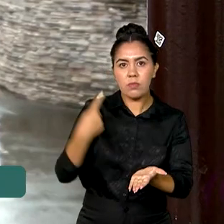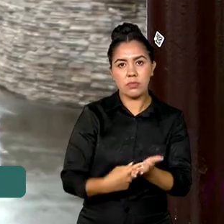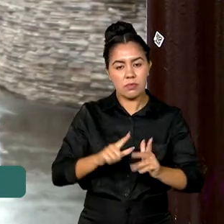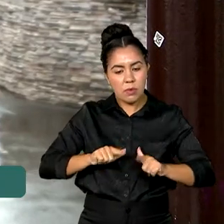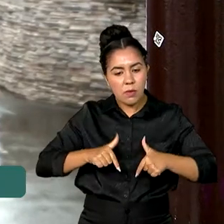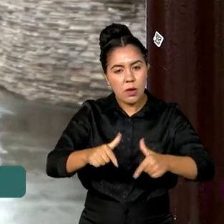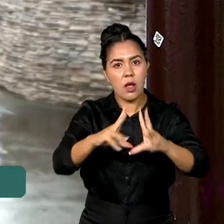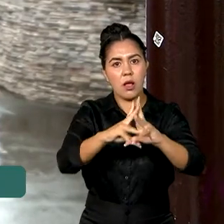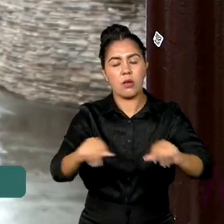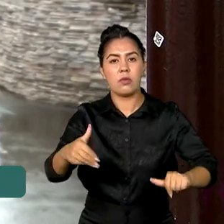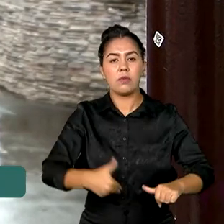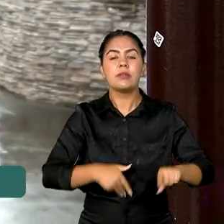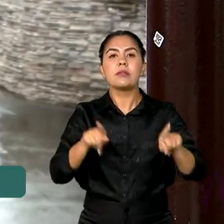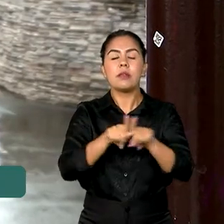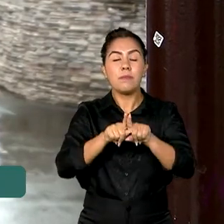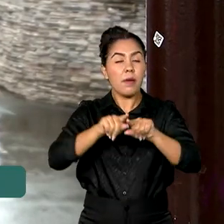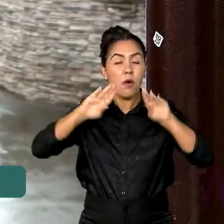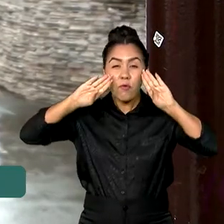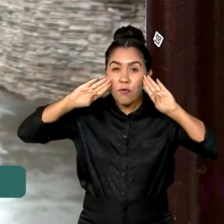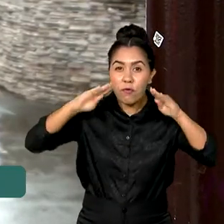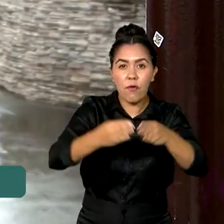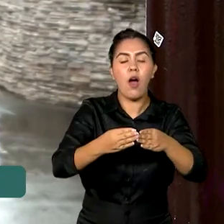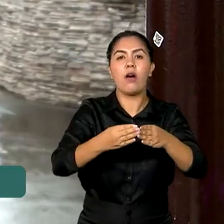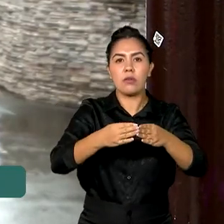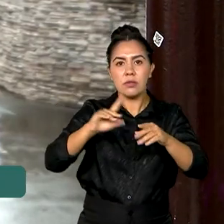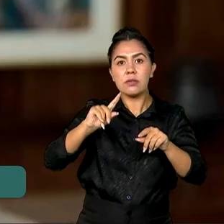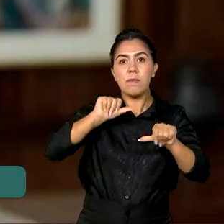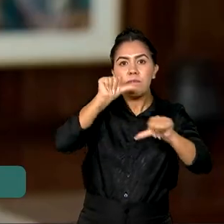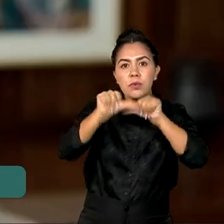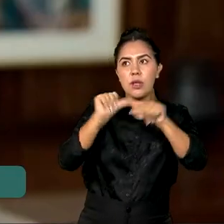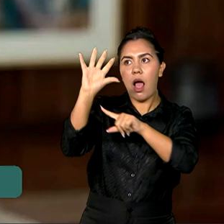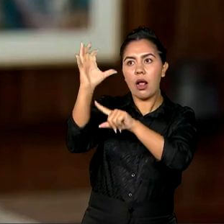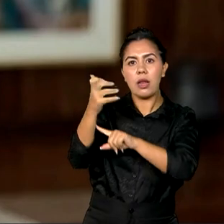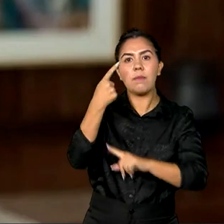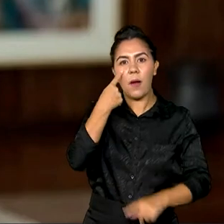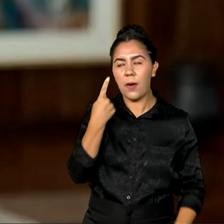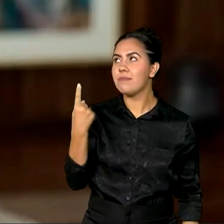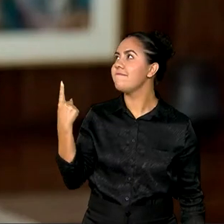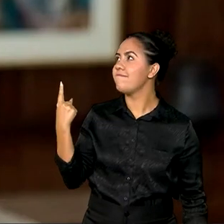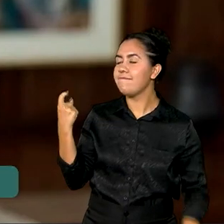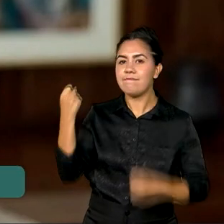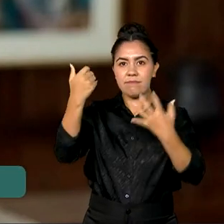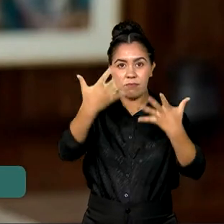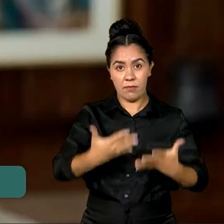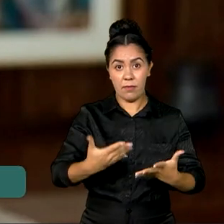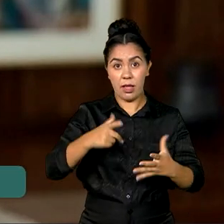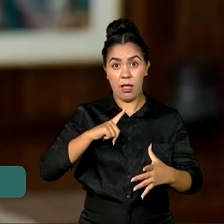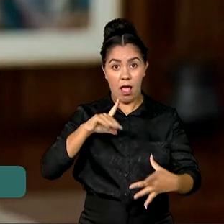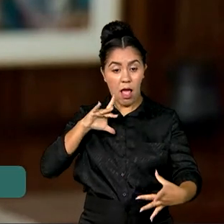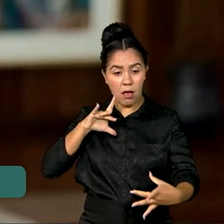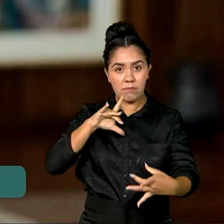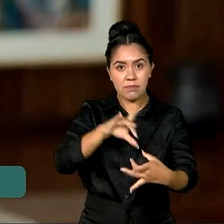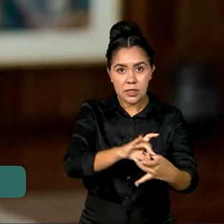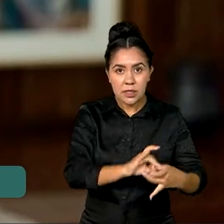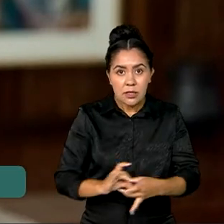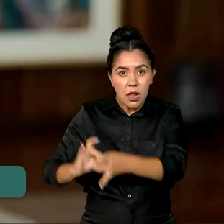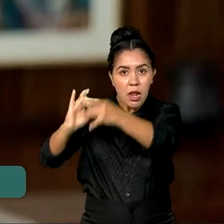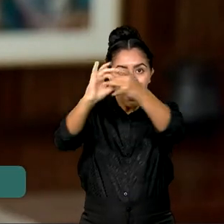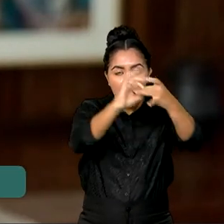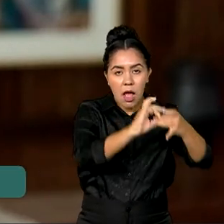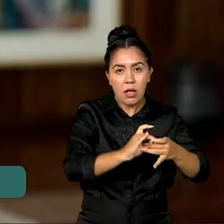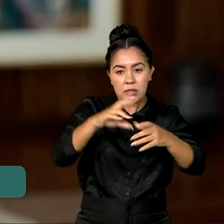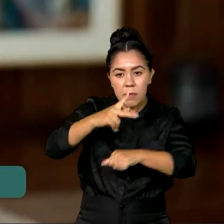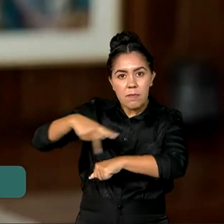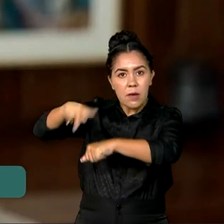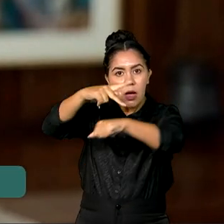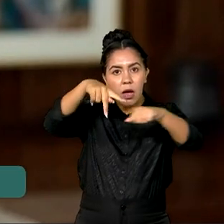das mudanças climáticas. Vamos ver então o trecho. A Aliança Global contra a Fome e a Pobreza já está em